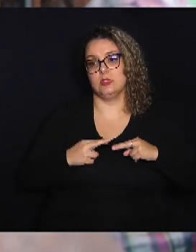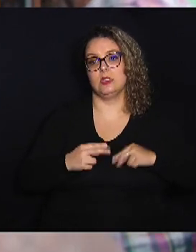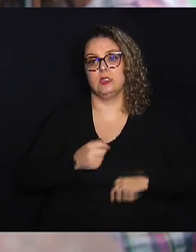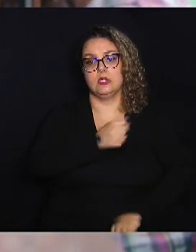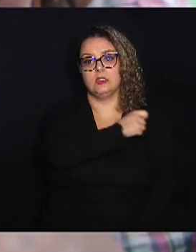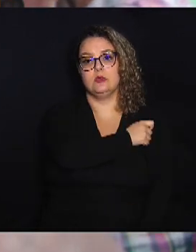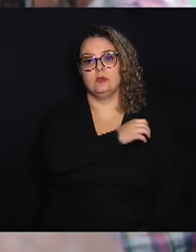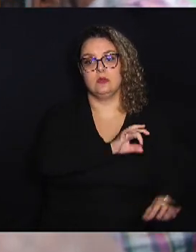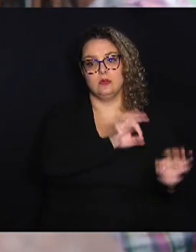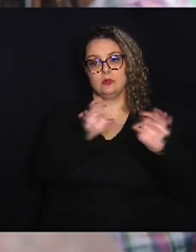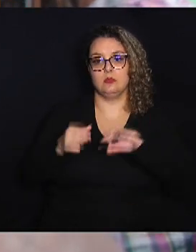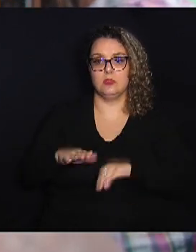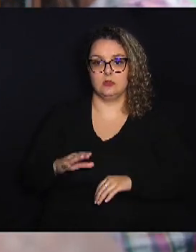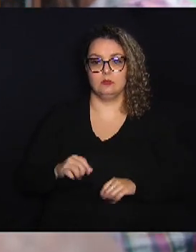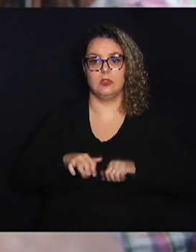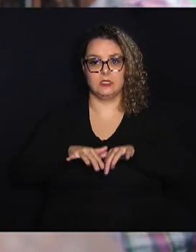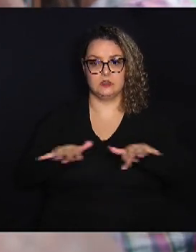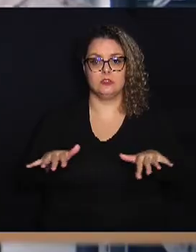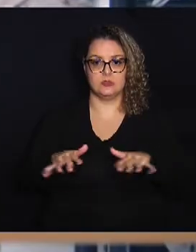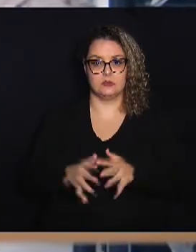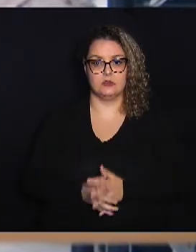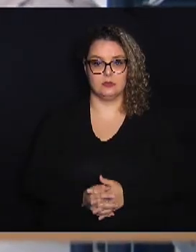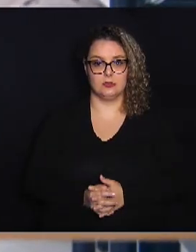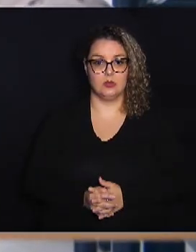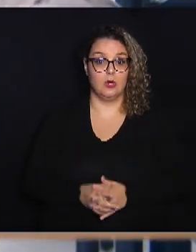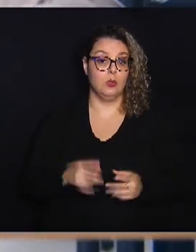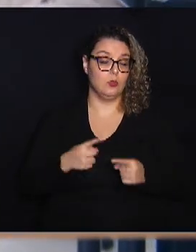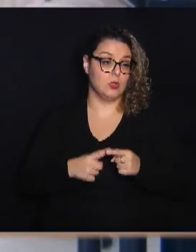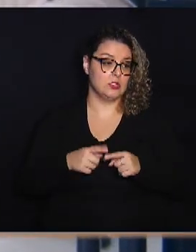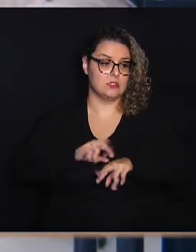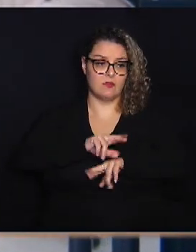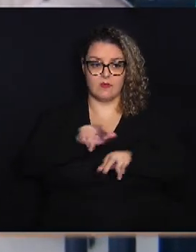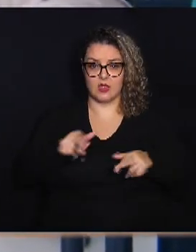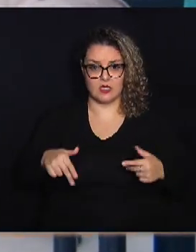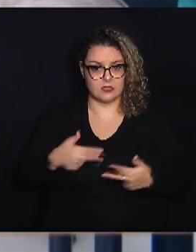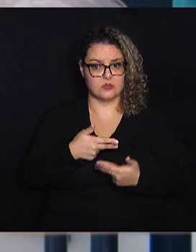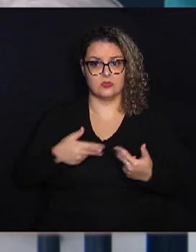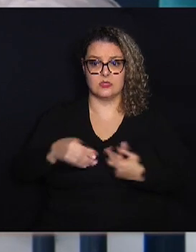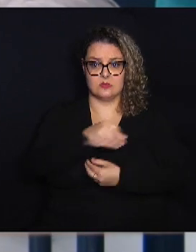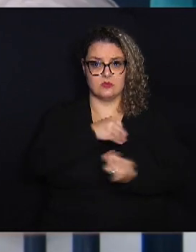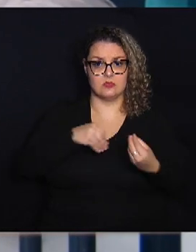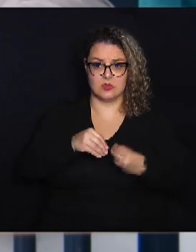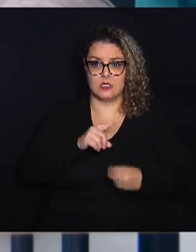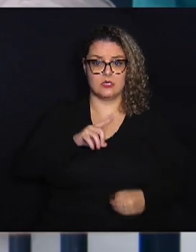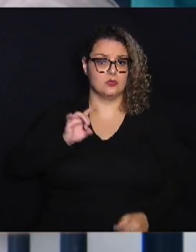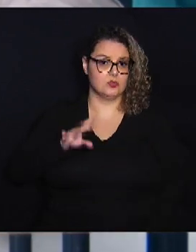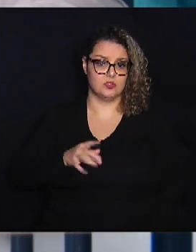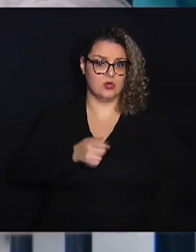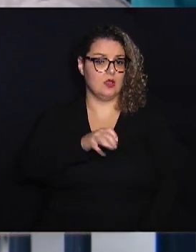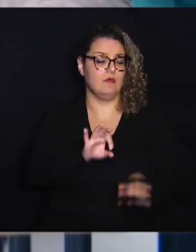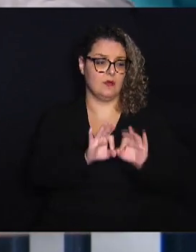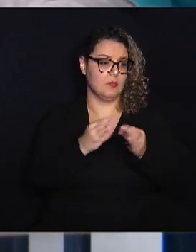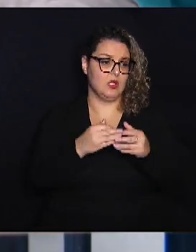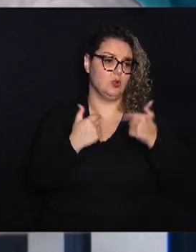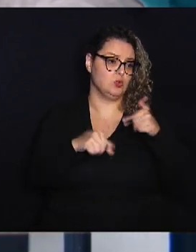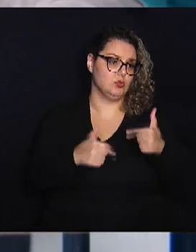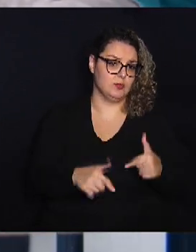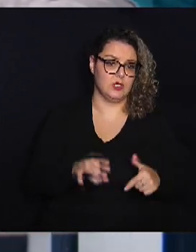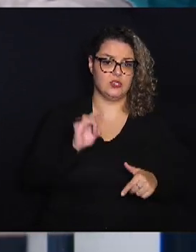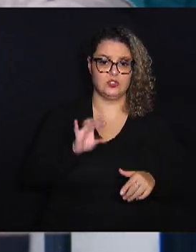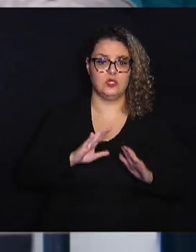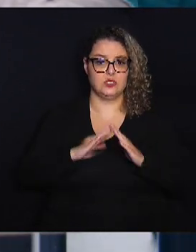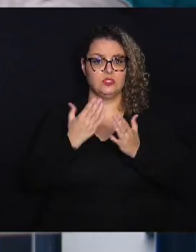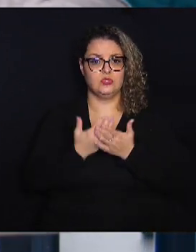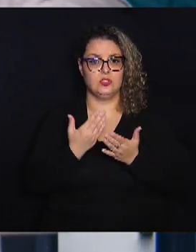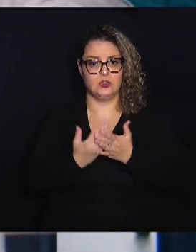acompanhamento mais amplo, porque são questões multifatoriais. Então não adianta só a família fazer um trabalho, só a escola fazer